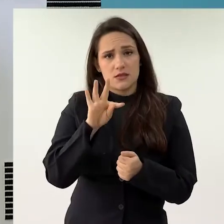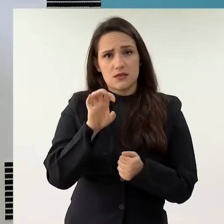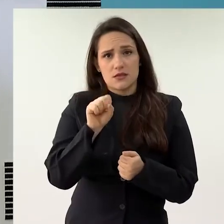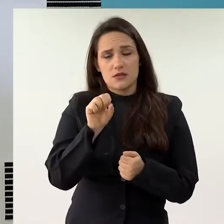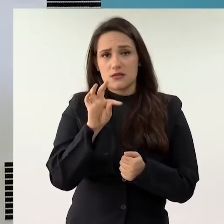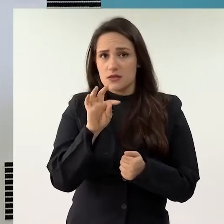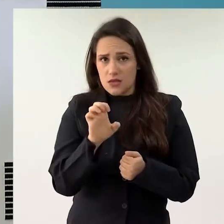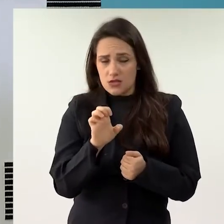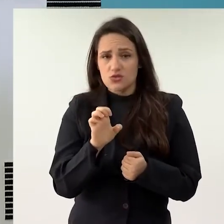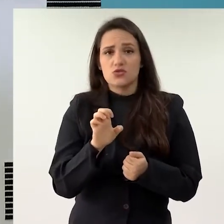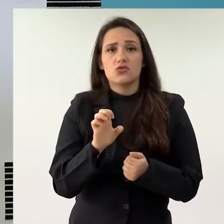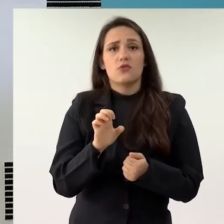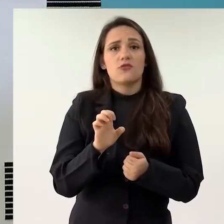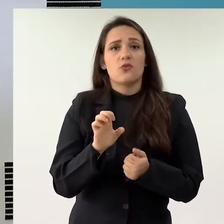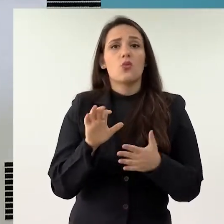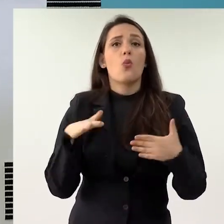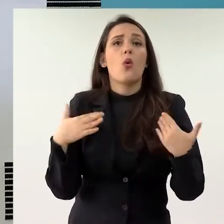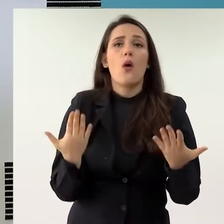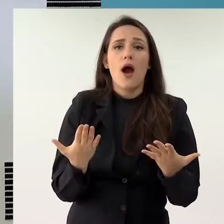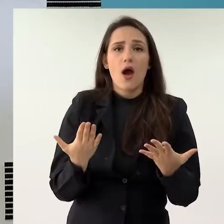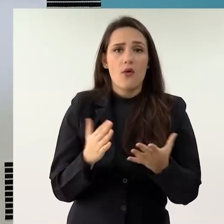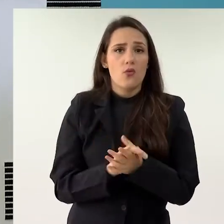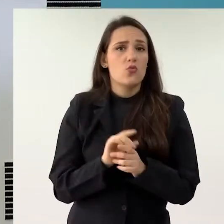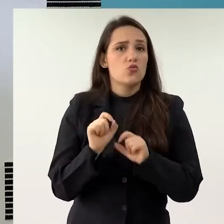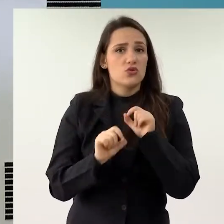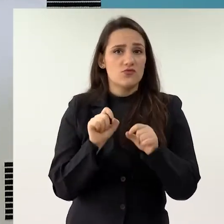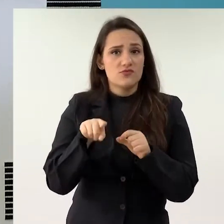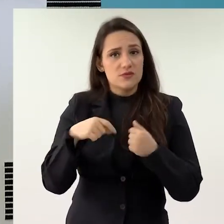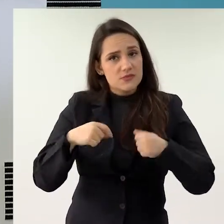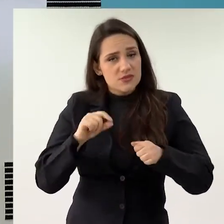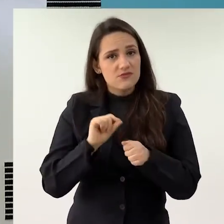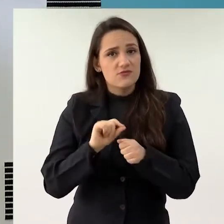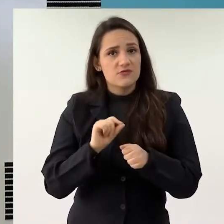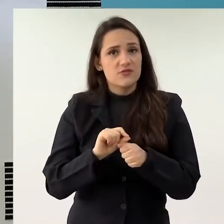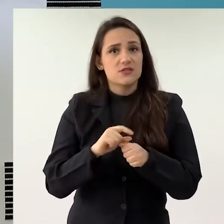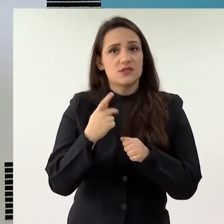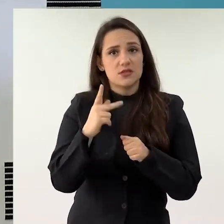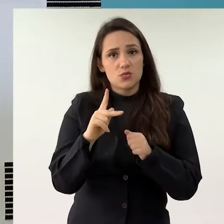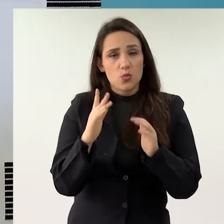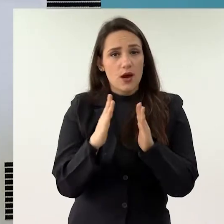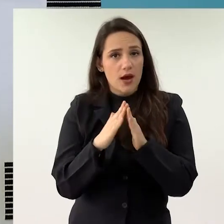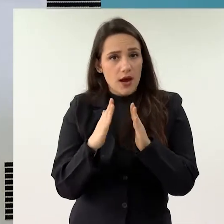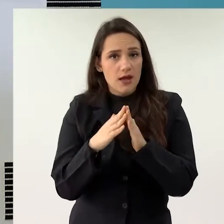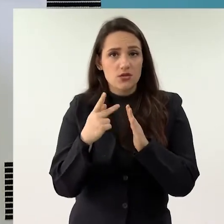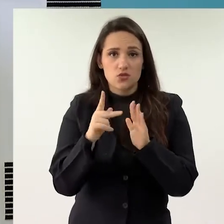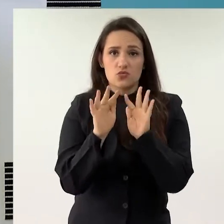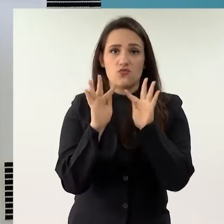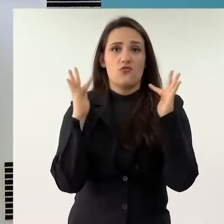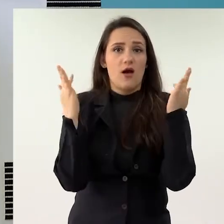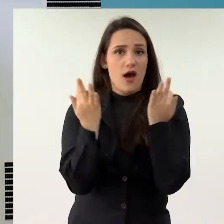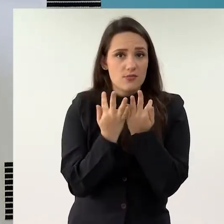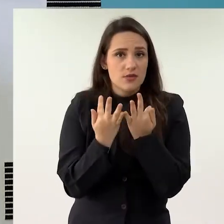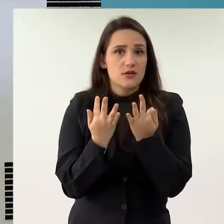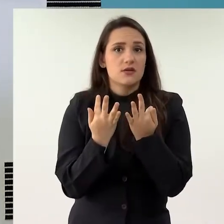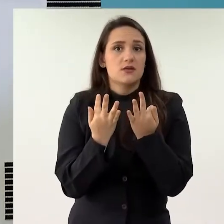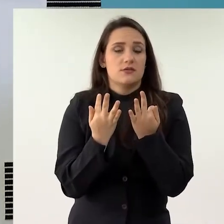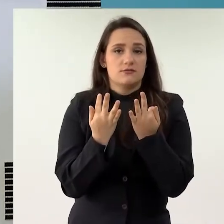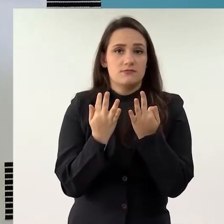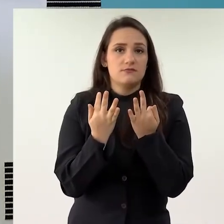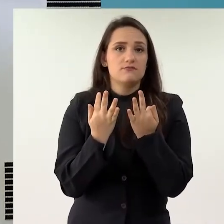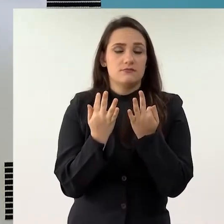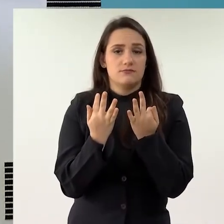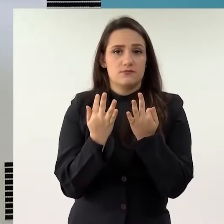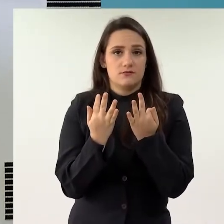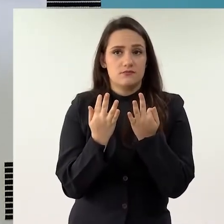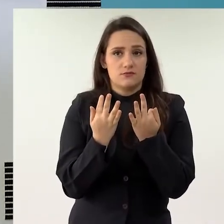que lhe orientar no sentido quais são as providências que você tem que tomar na sua casa, com a sua família, o isolamento de contato com as